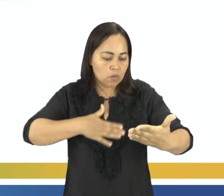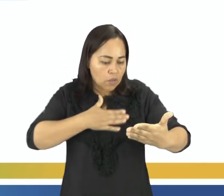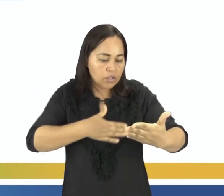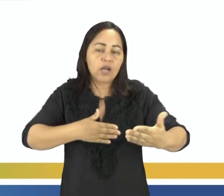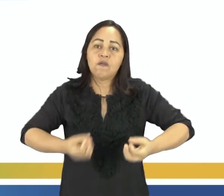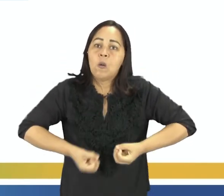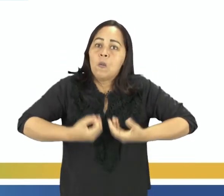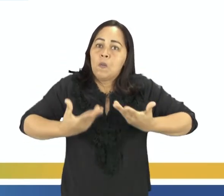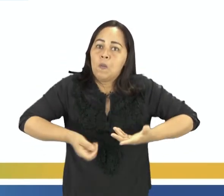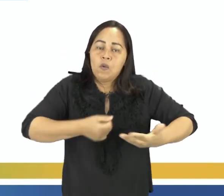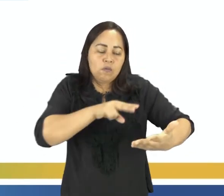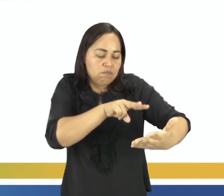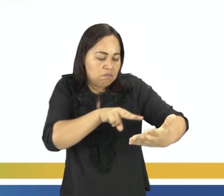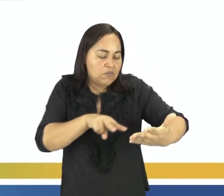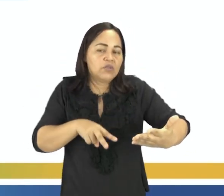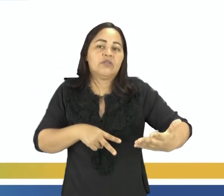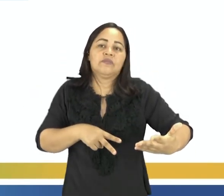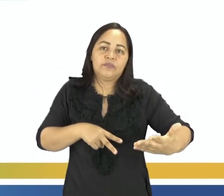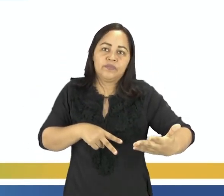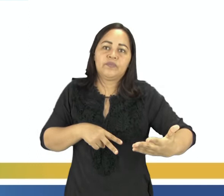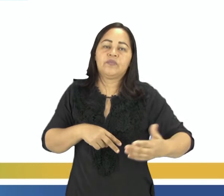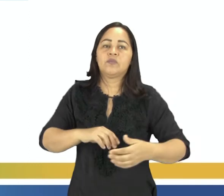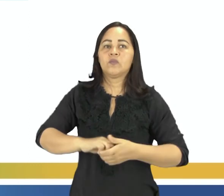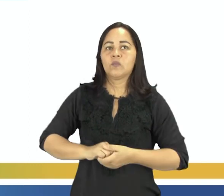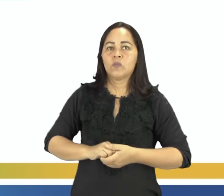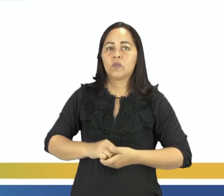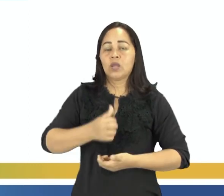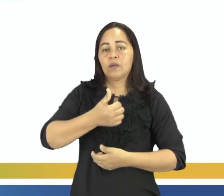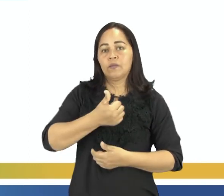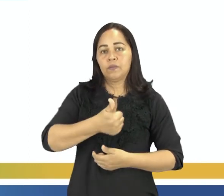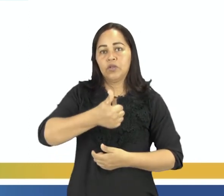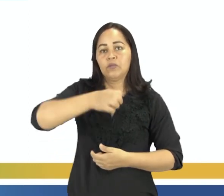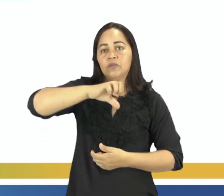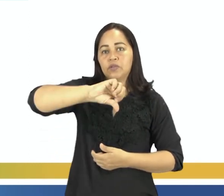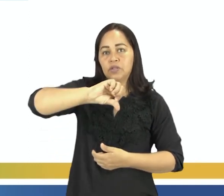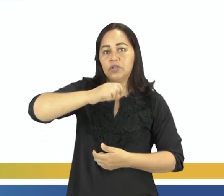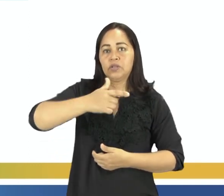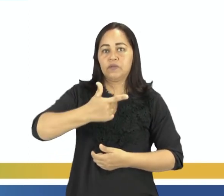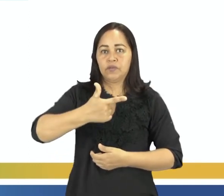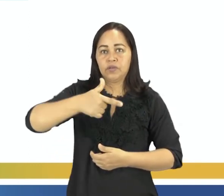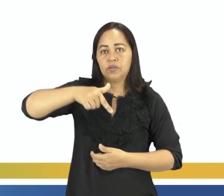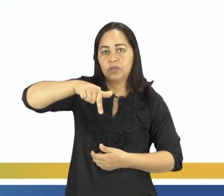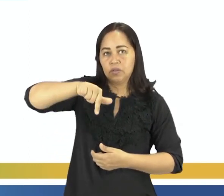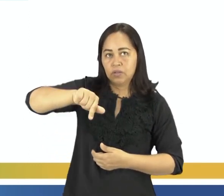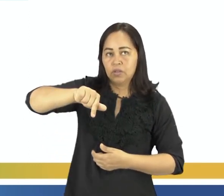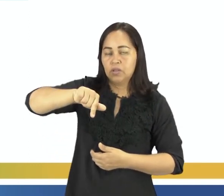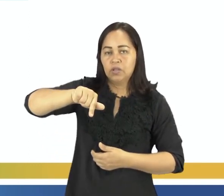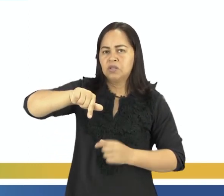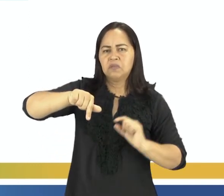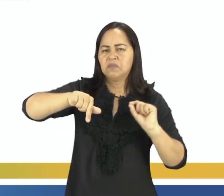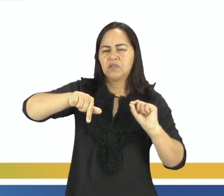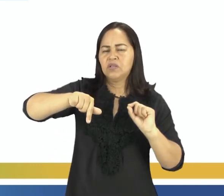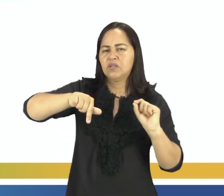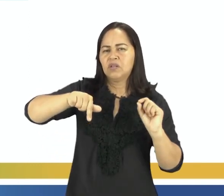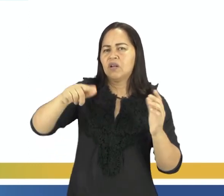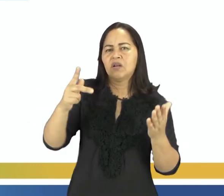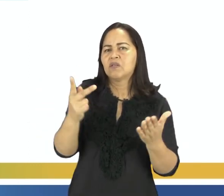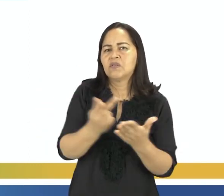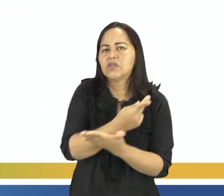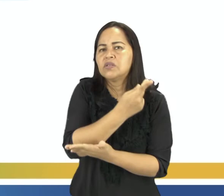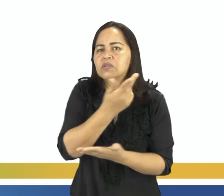grande acontecimento de sua vida. Próximo ponto fala sobre 1927. Quais acontecimentos